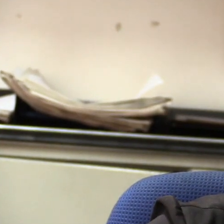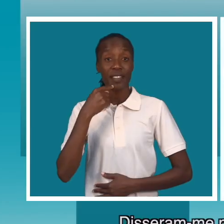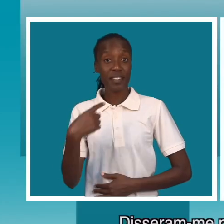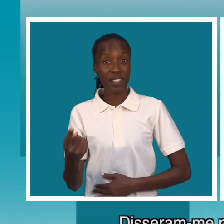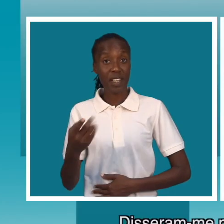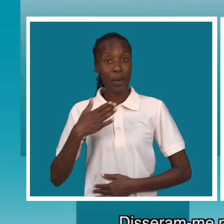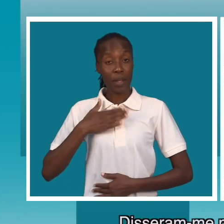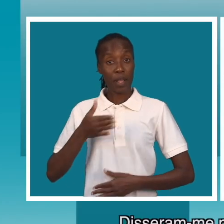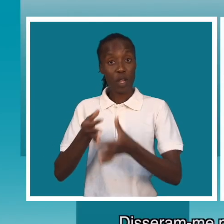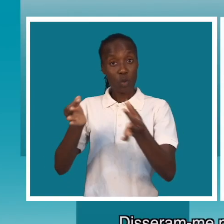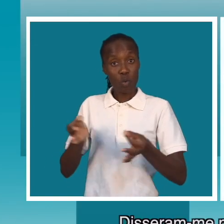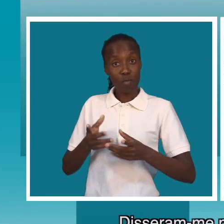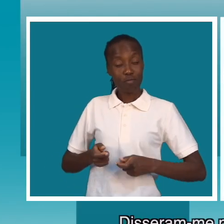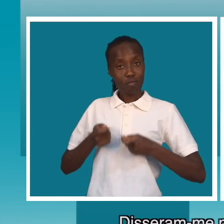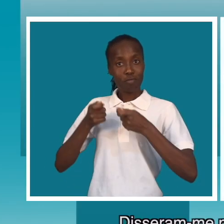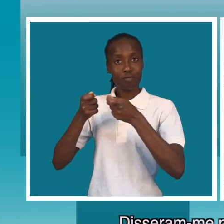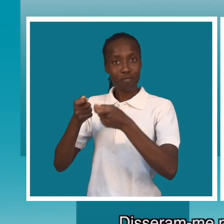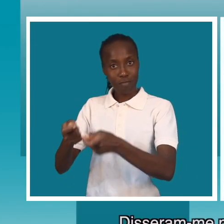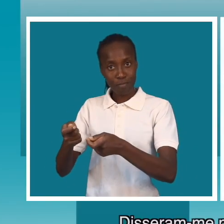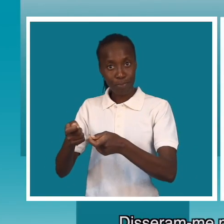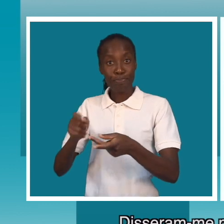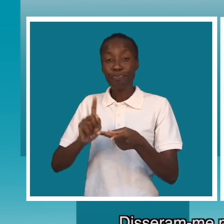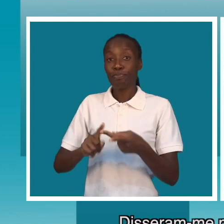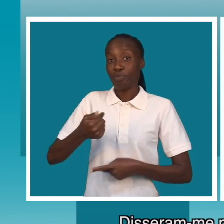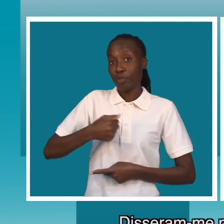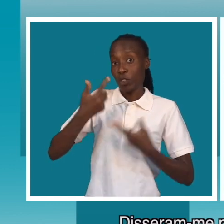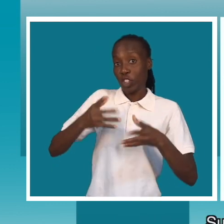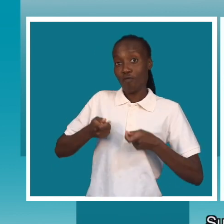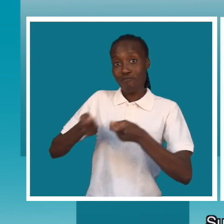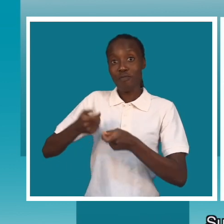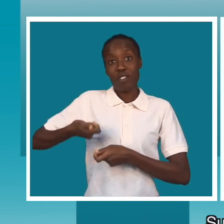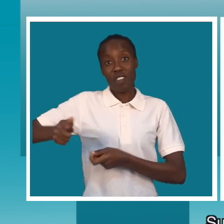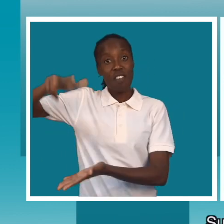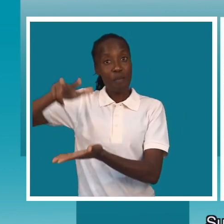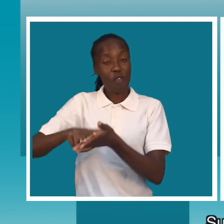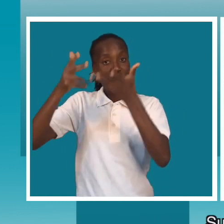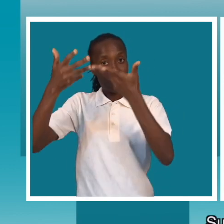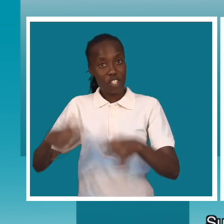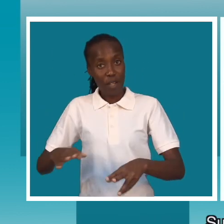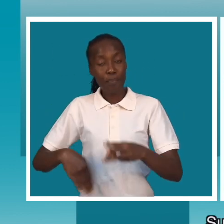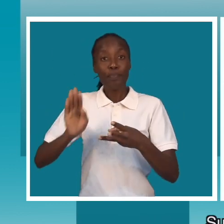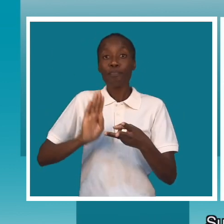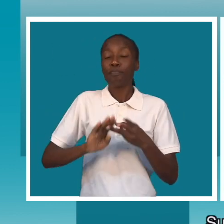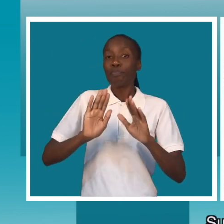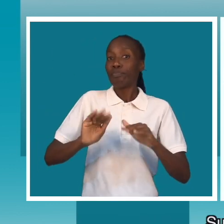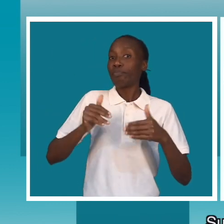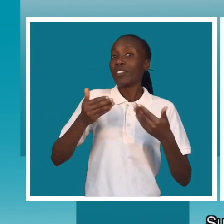Disseram para eu submeter a documentação. Meti e foi aprovado.